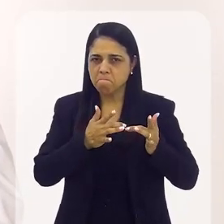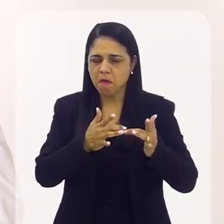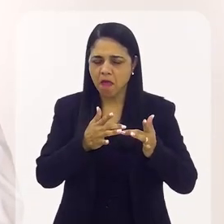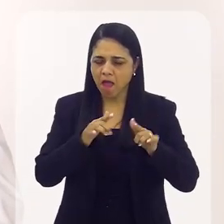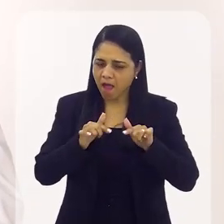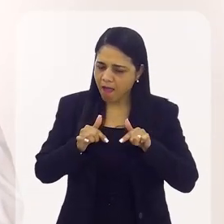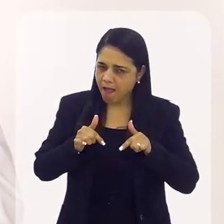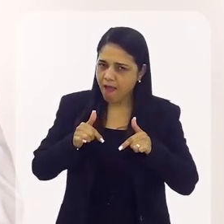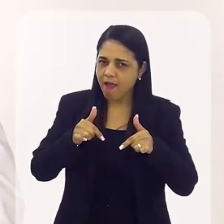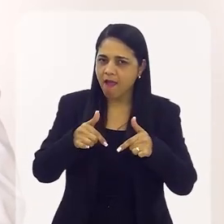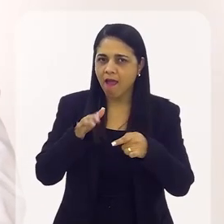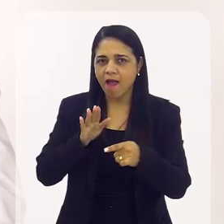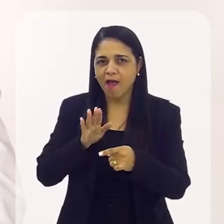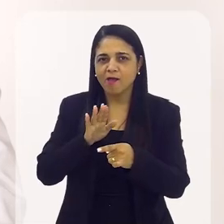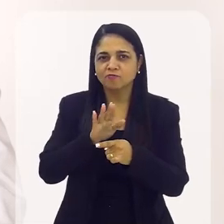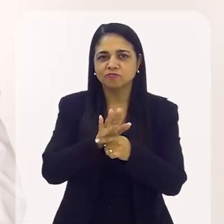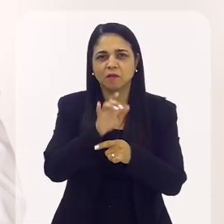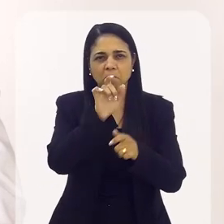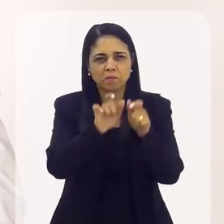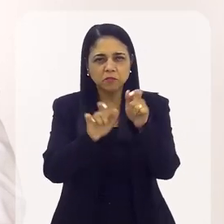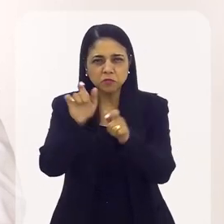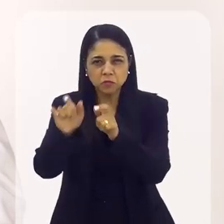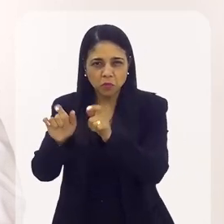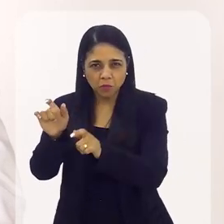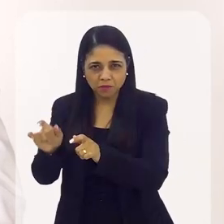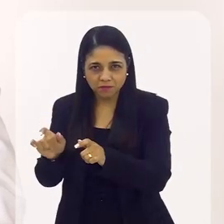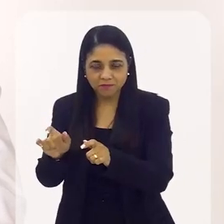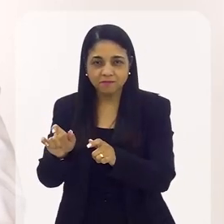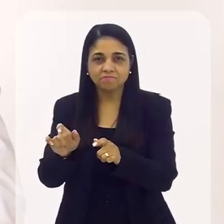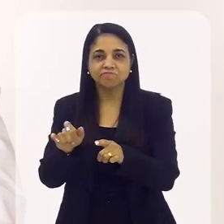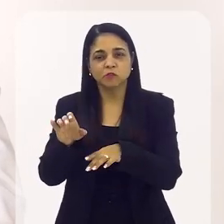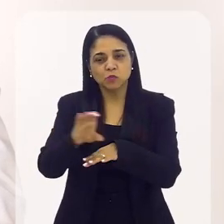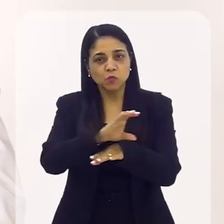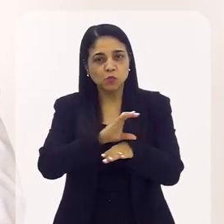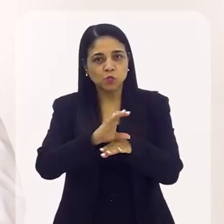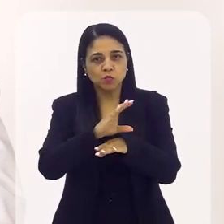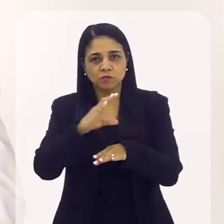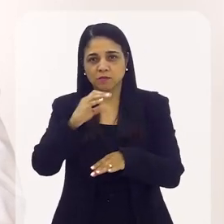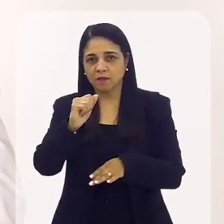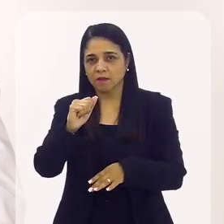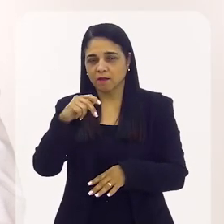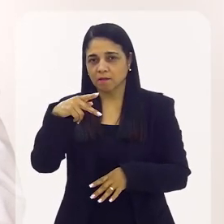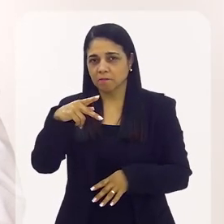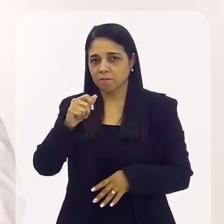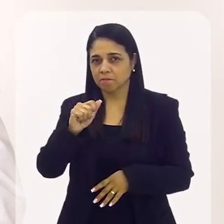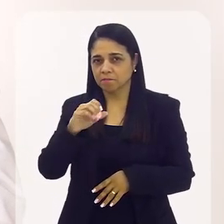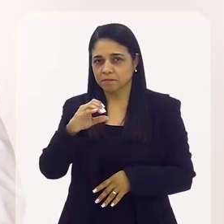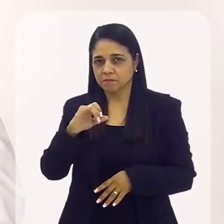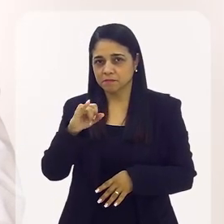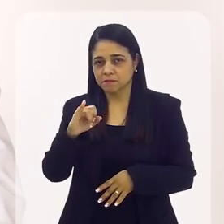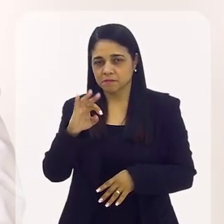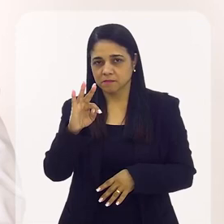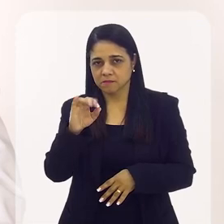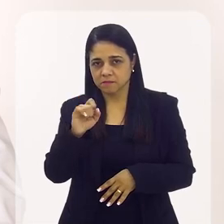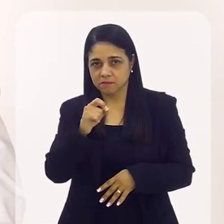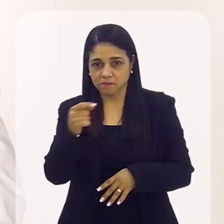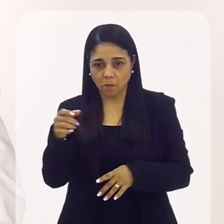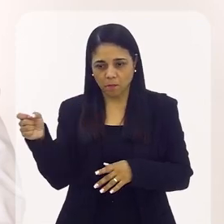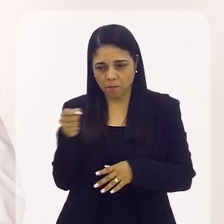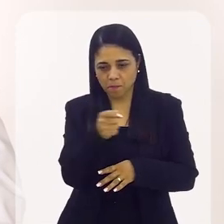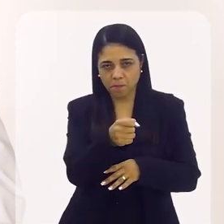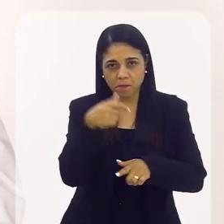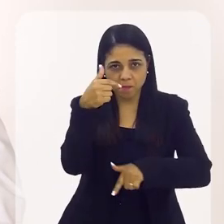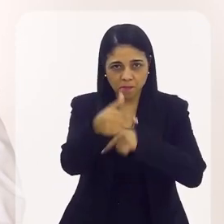dedicou a ajudar as pessoas, que faz cursos de capacitação para colocar as pessoas no mercado